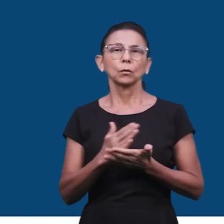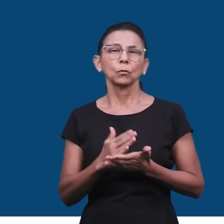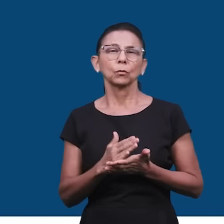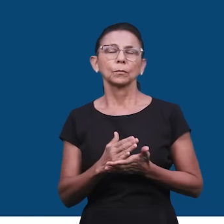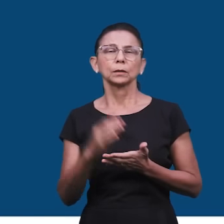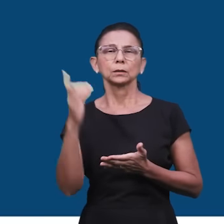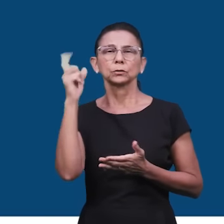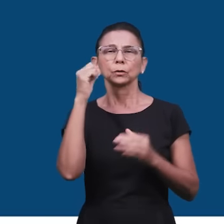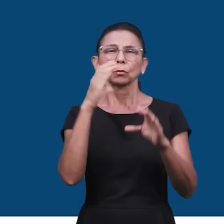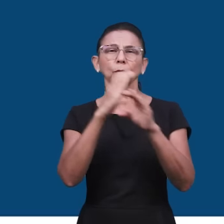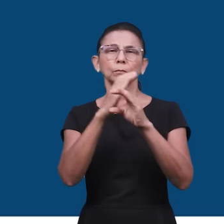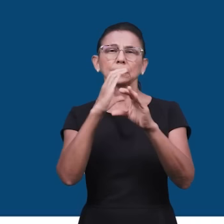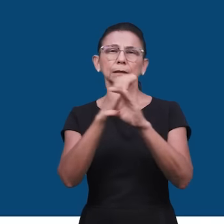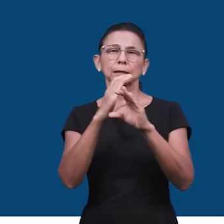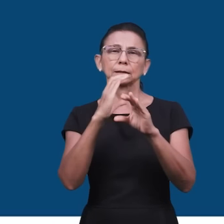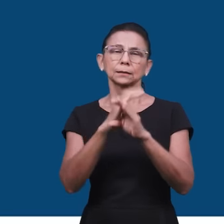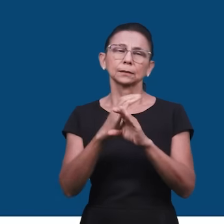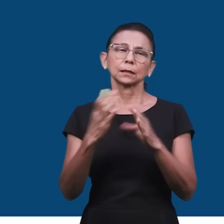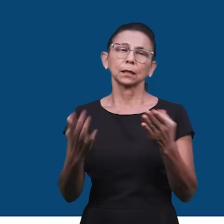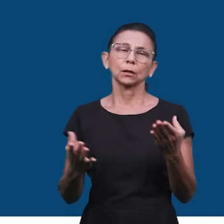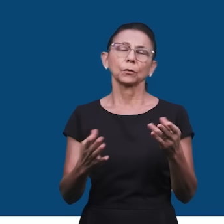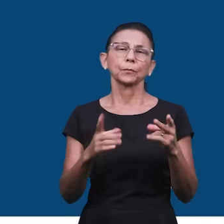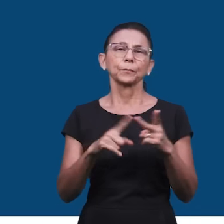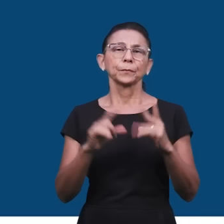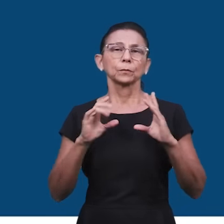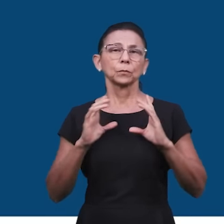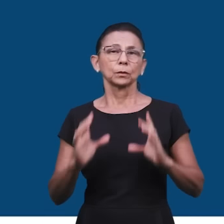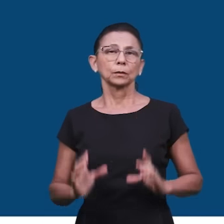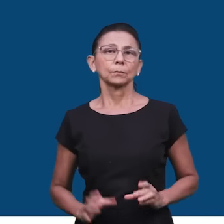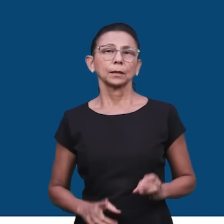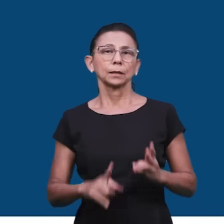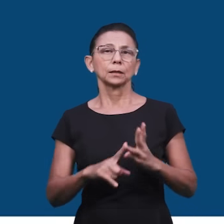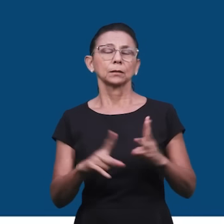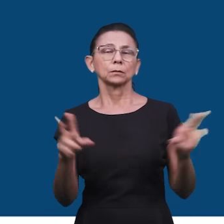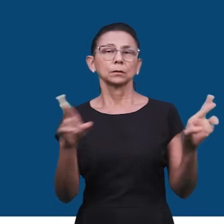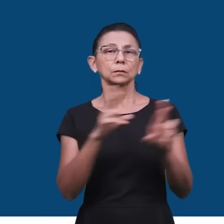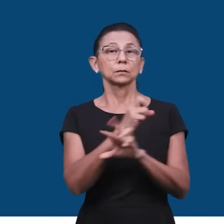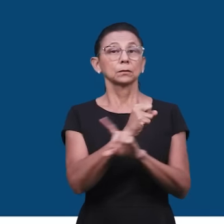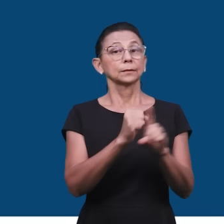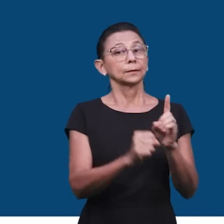na comunicação, na interação social e no comportamento.